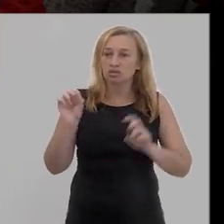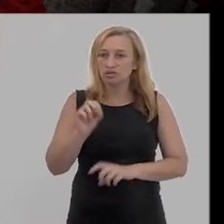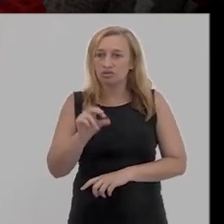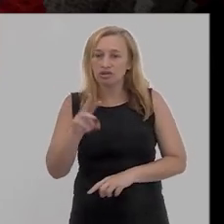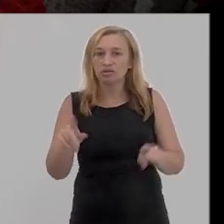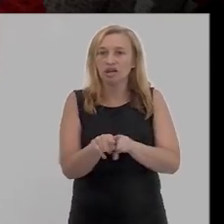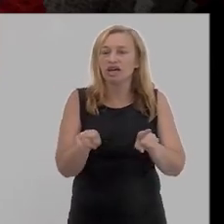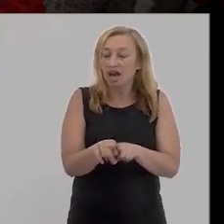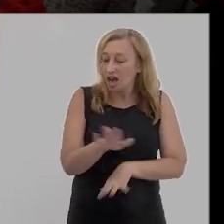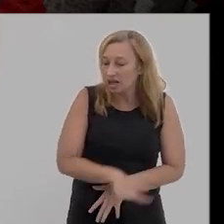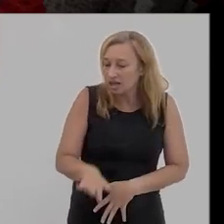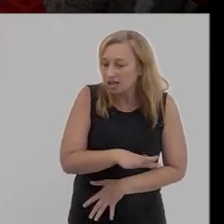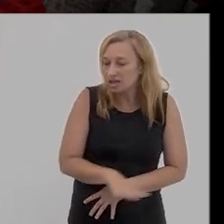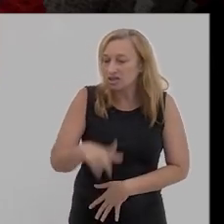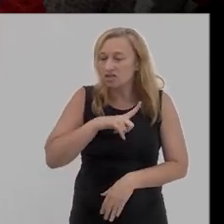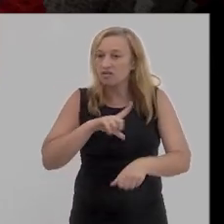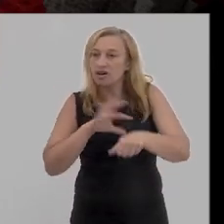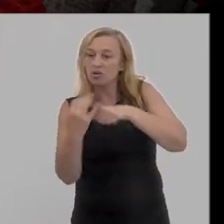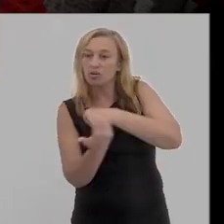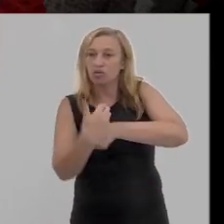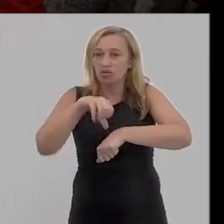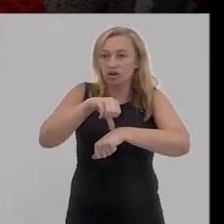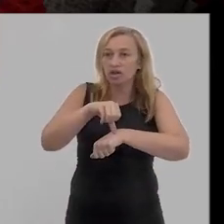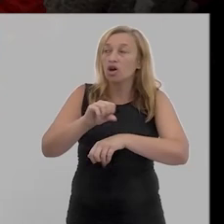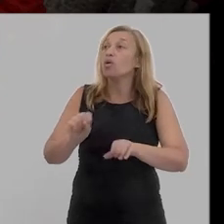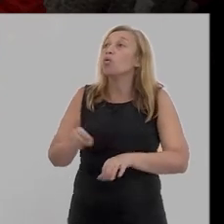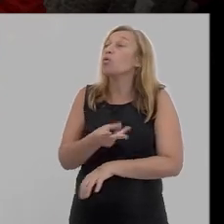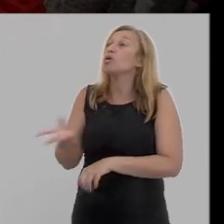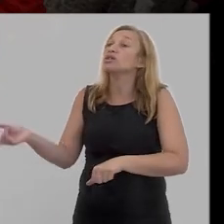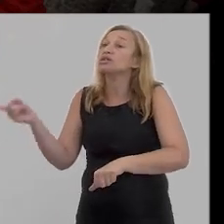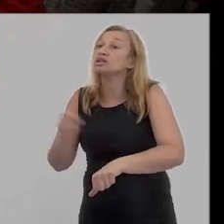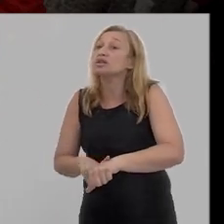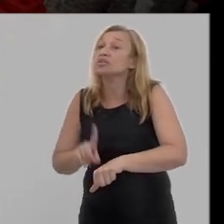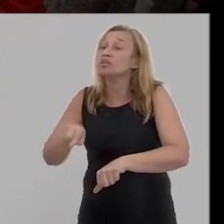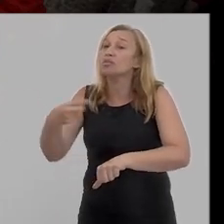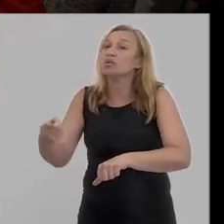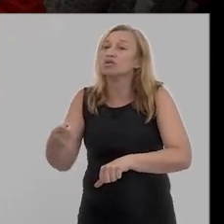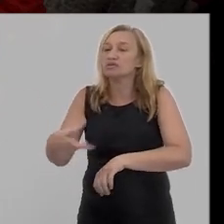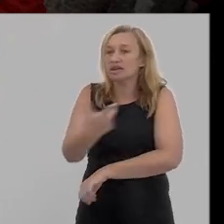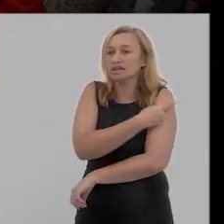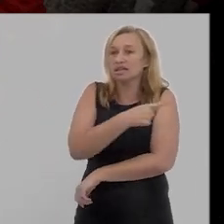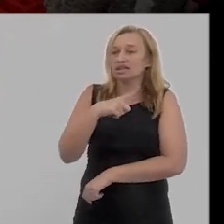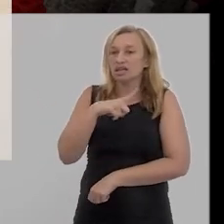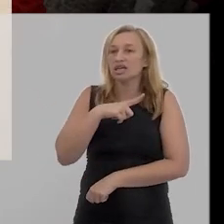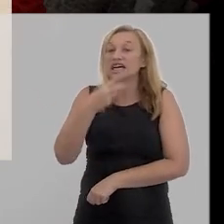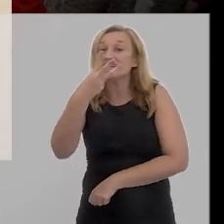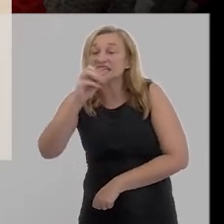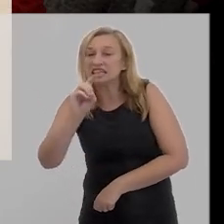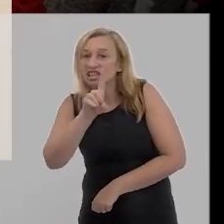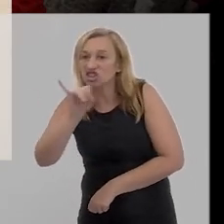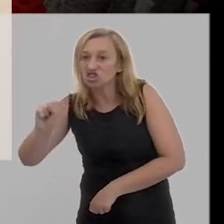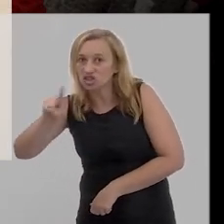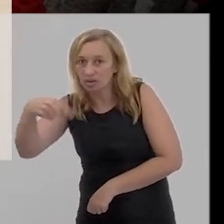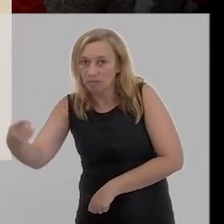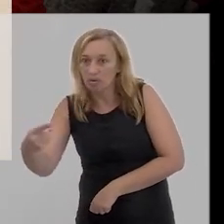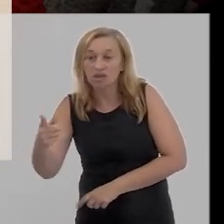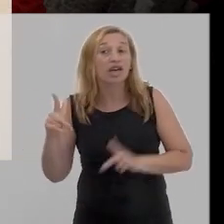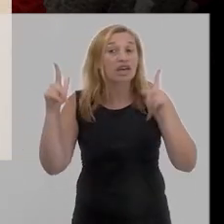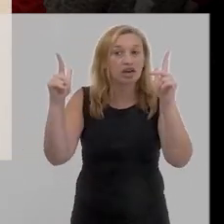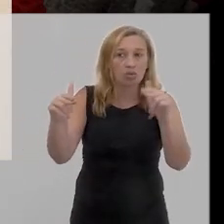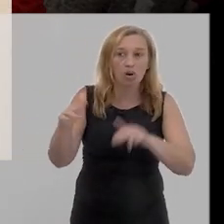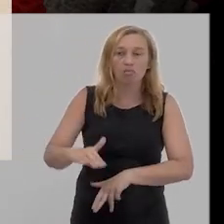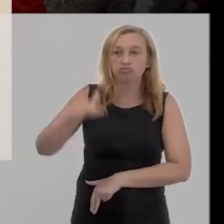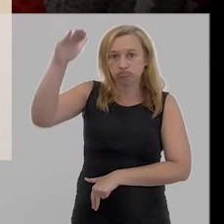também. Se a criança tiver tido Covid, quanto tempo depois ela pode tomar a vacina? 30 dias depois, a